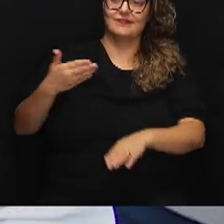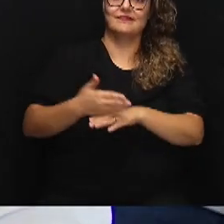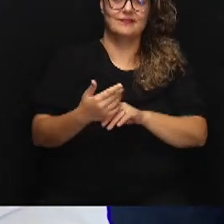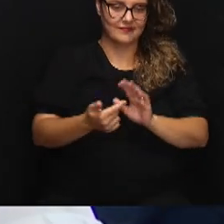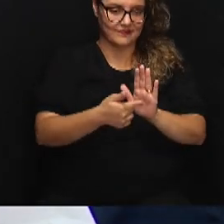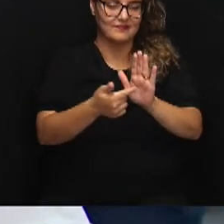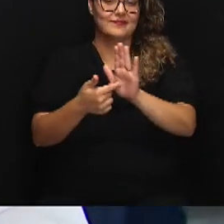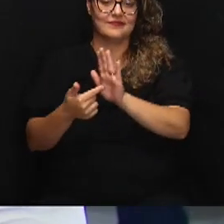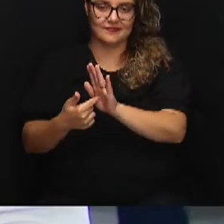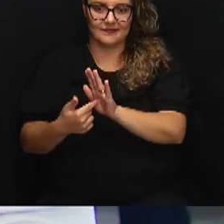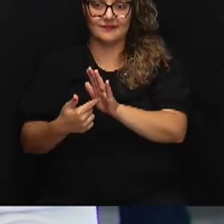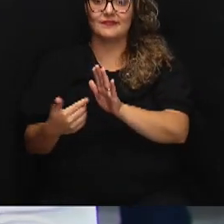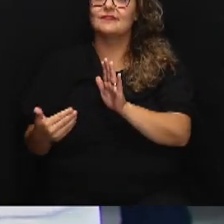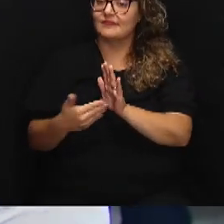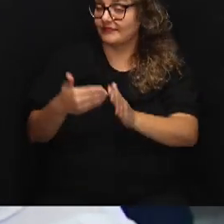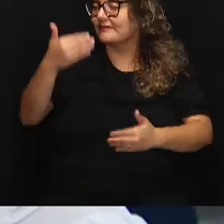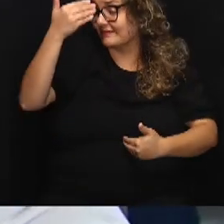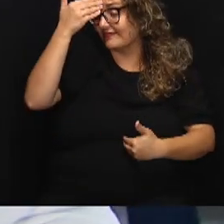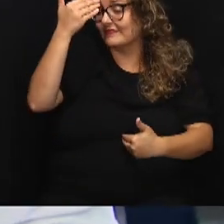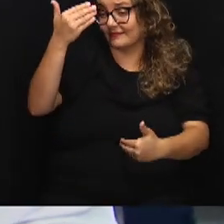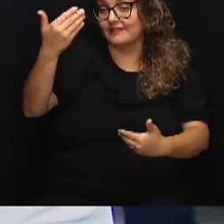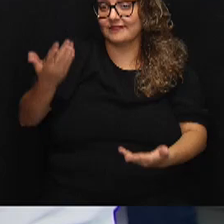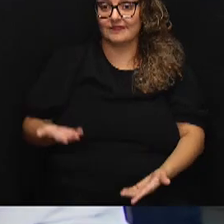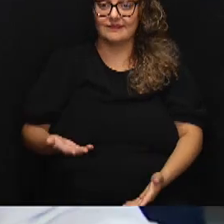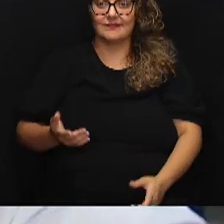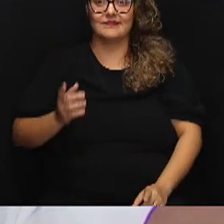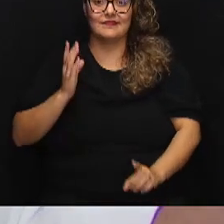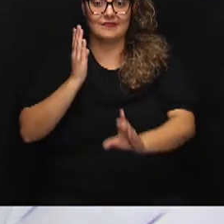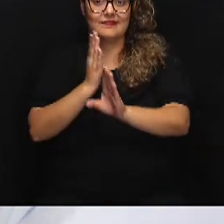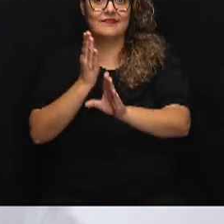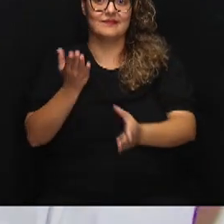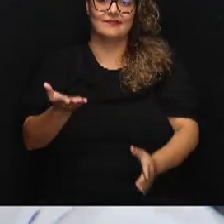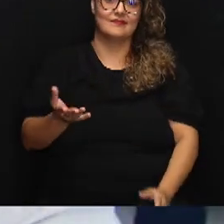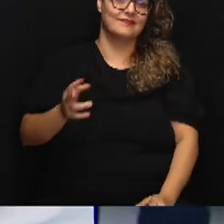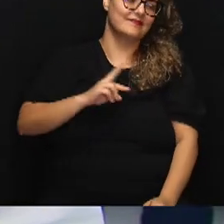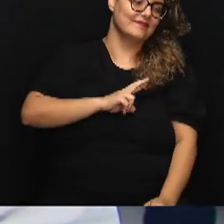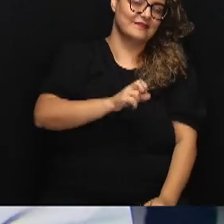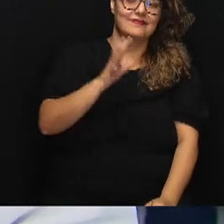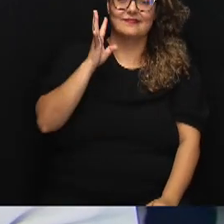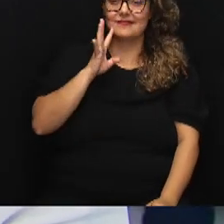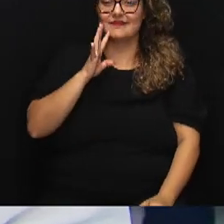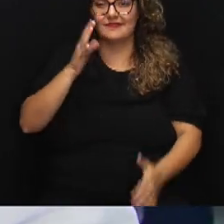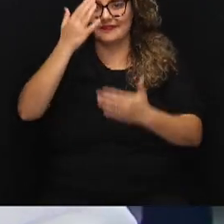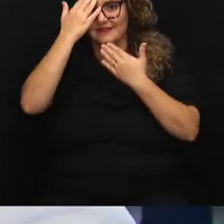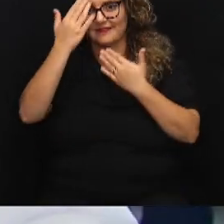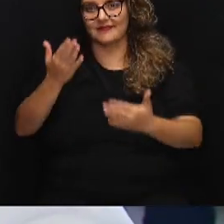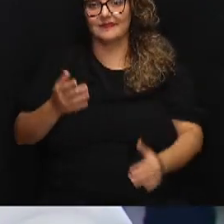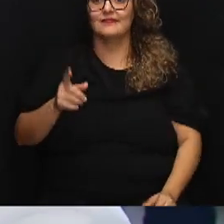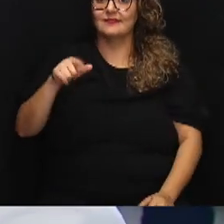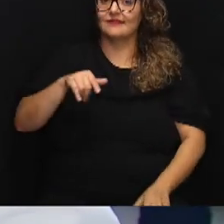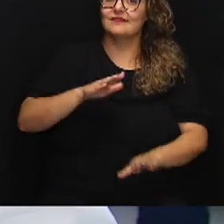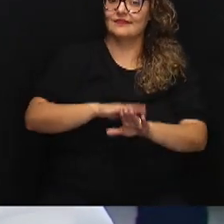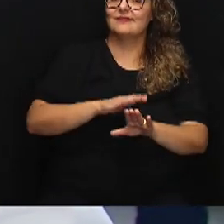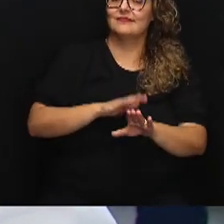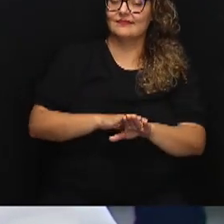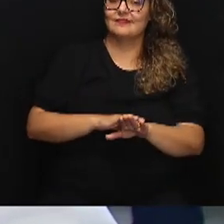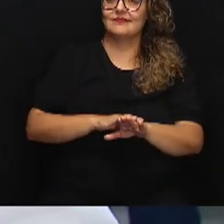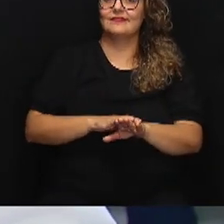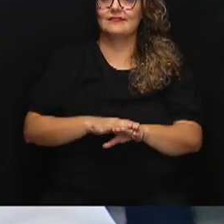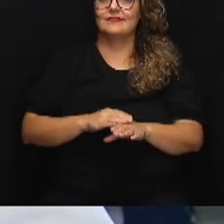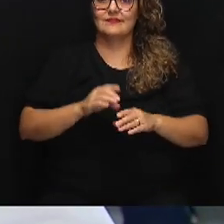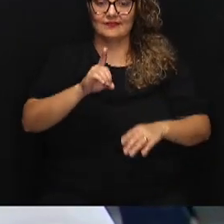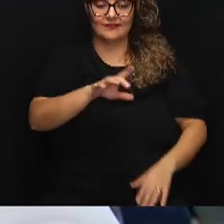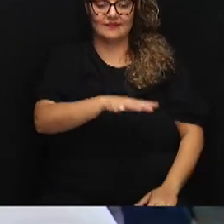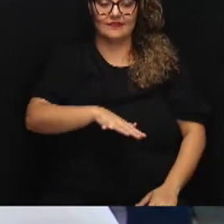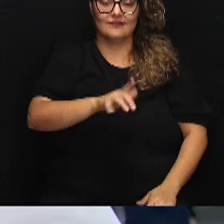mostrado e até agradecido, E a gente encontra depois e fala, pô, Rossini, muito legal, obrigado, mas é uma ação que saiu da Diretoria